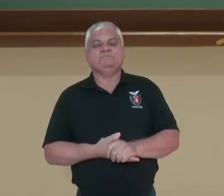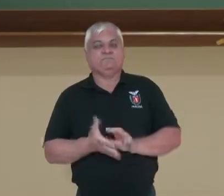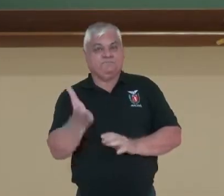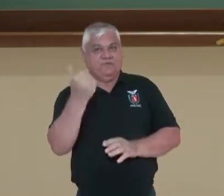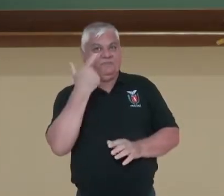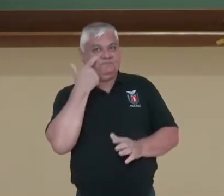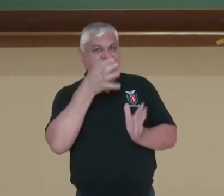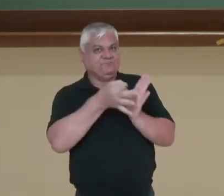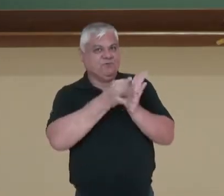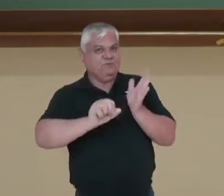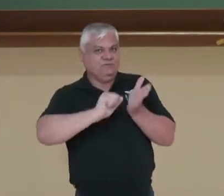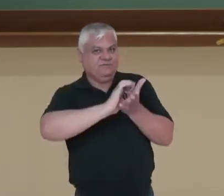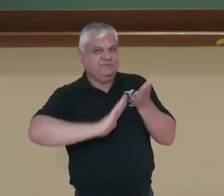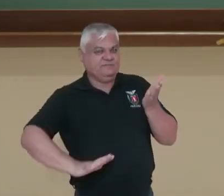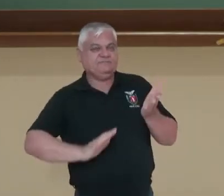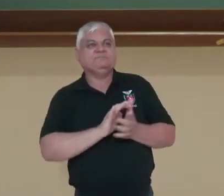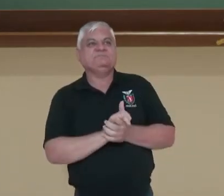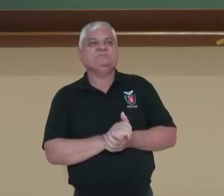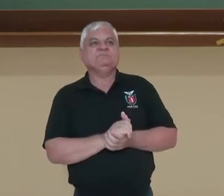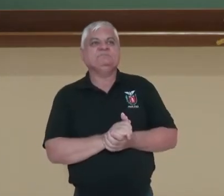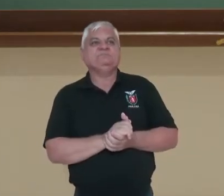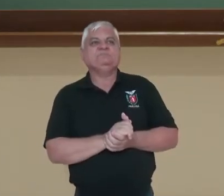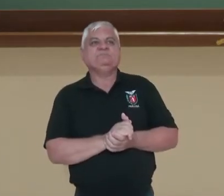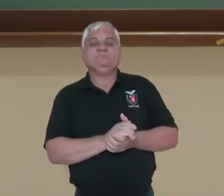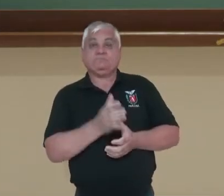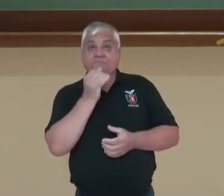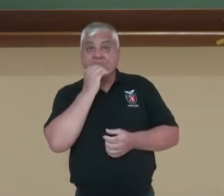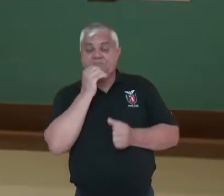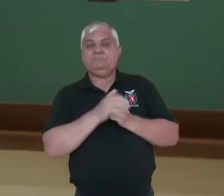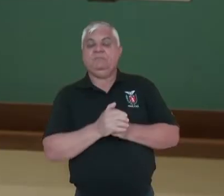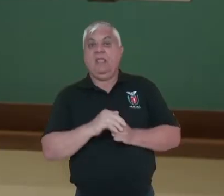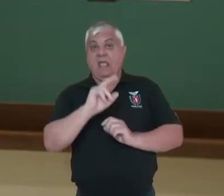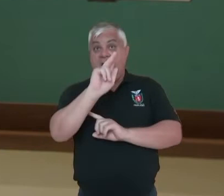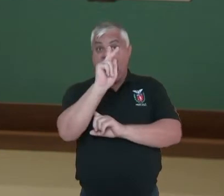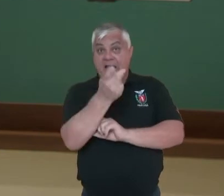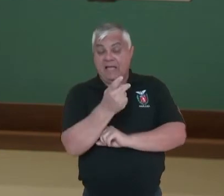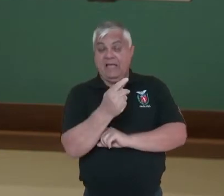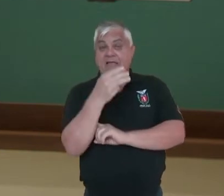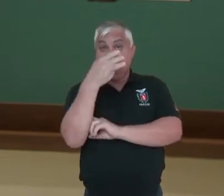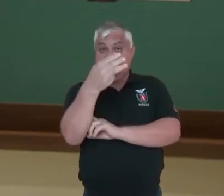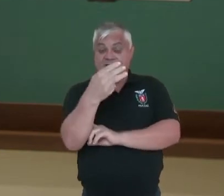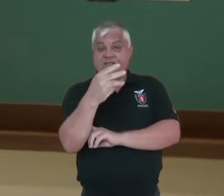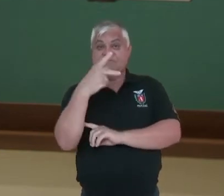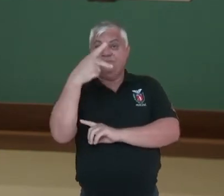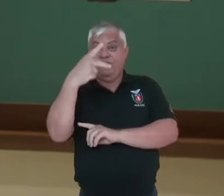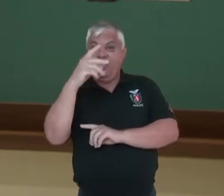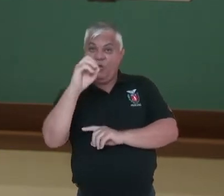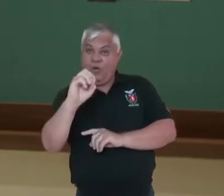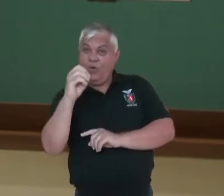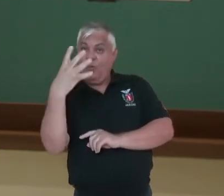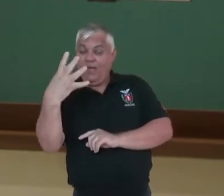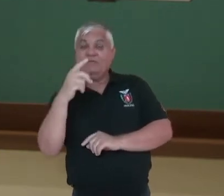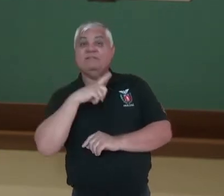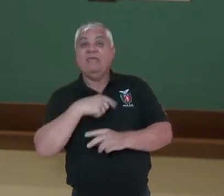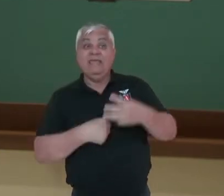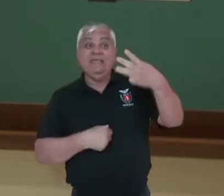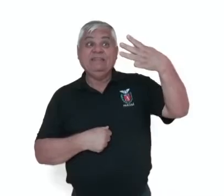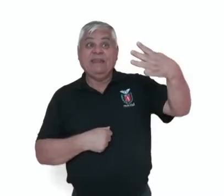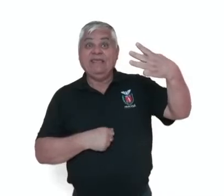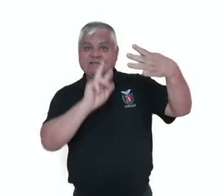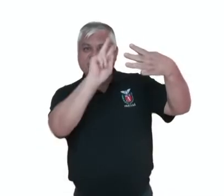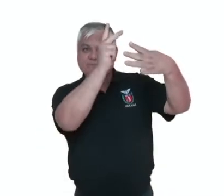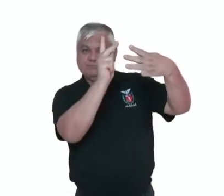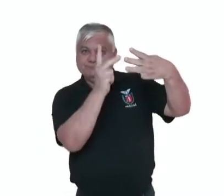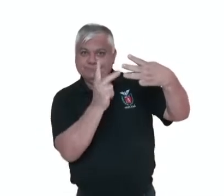Vamos para a correção da atividade? Olha só. Então, o H3PO4 apresenta 3 átomos de hidrogênio